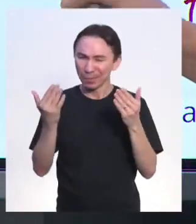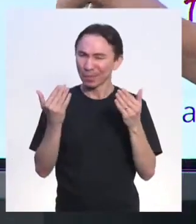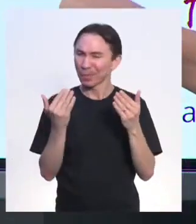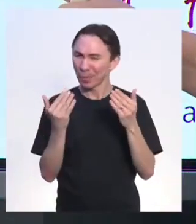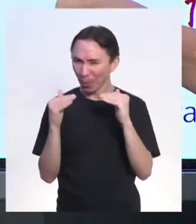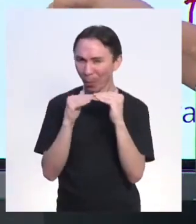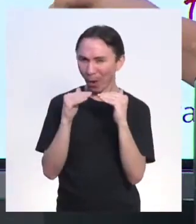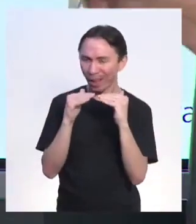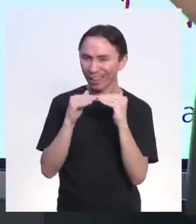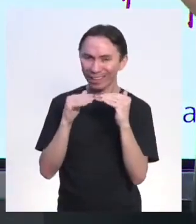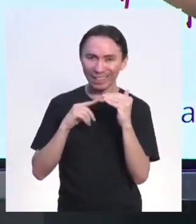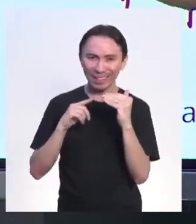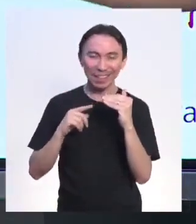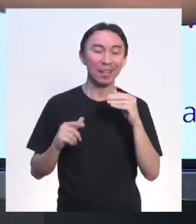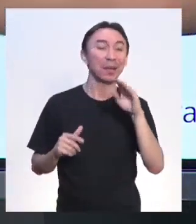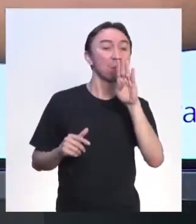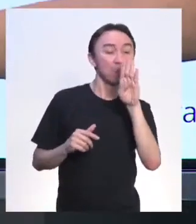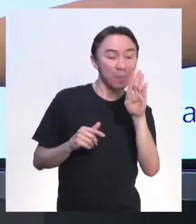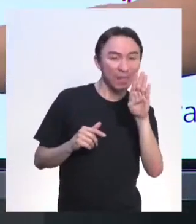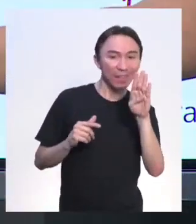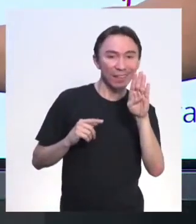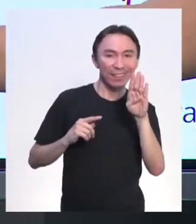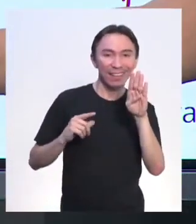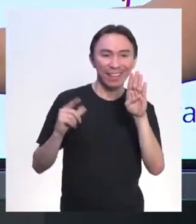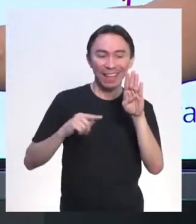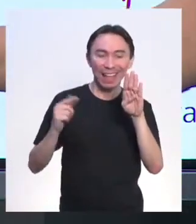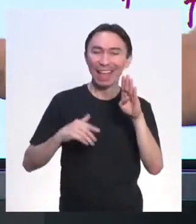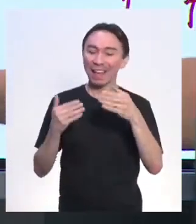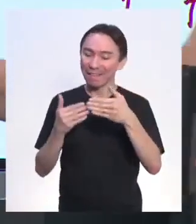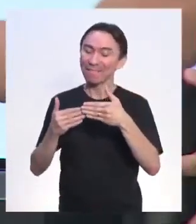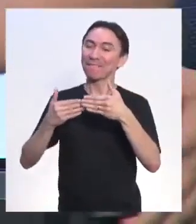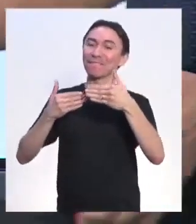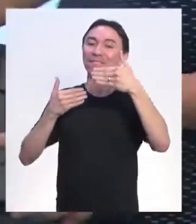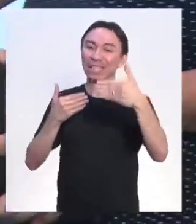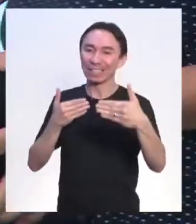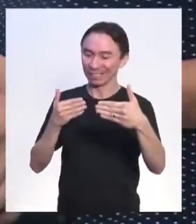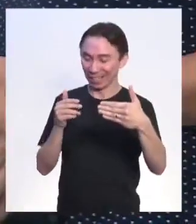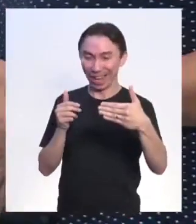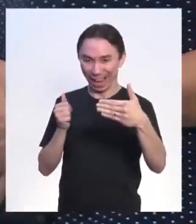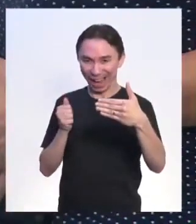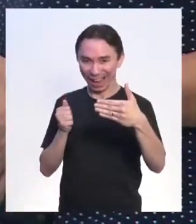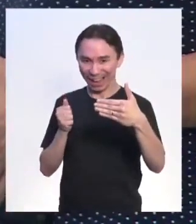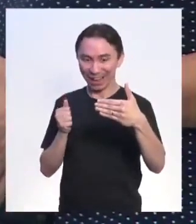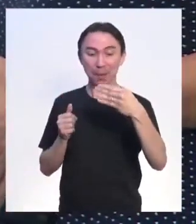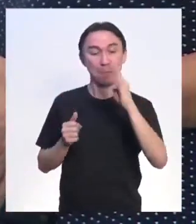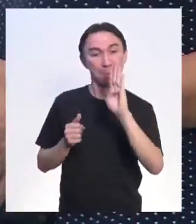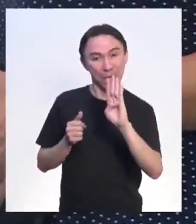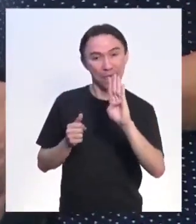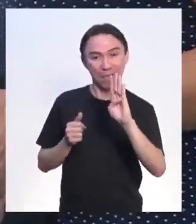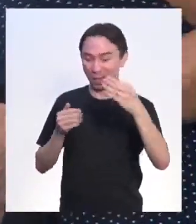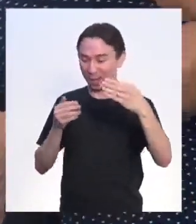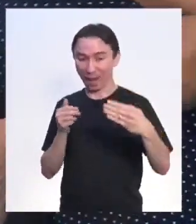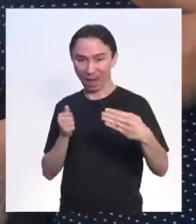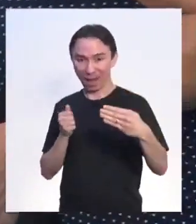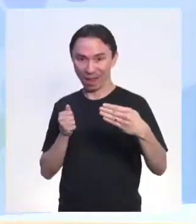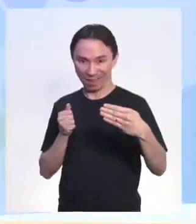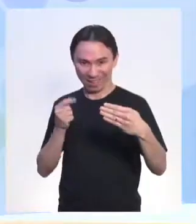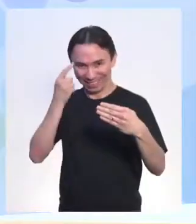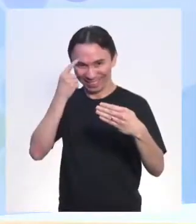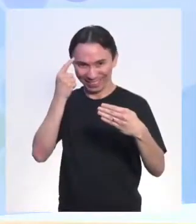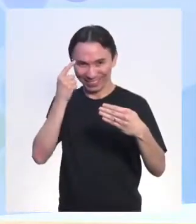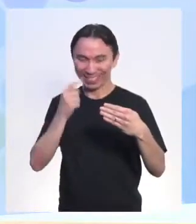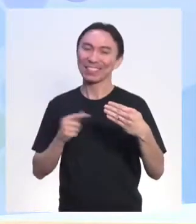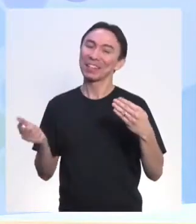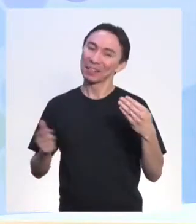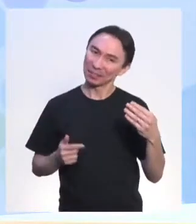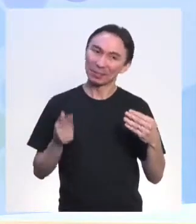letra B vem na frente da letra A? Porque aqui é o símbolo de maior. Então, aqui no do